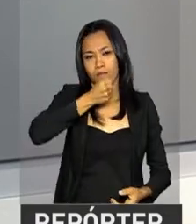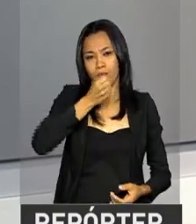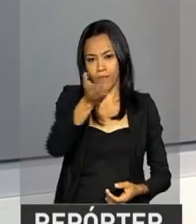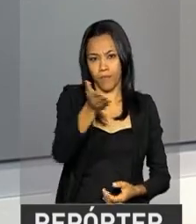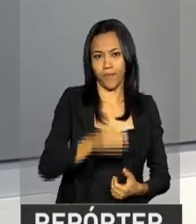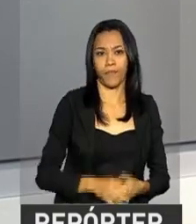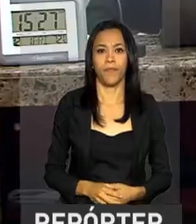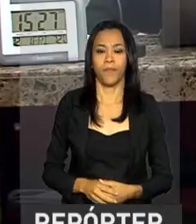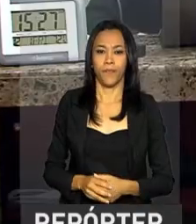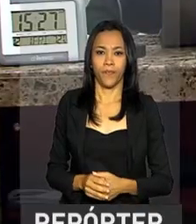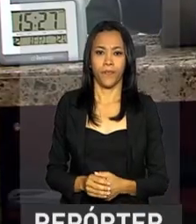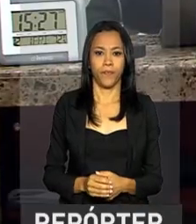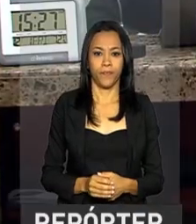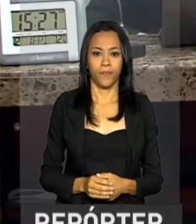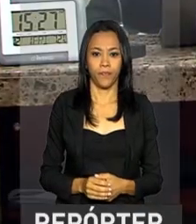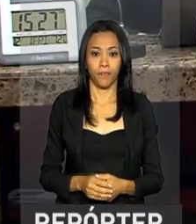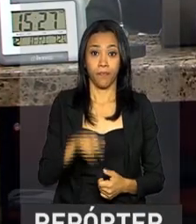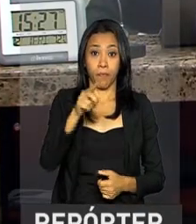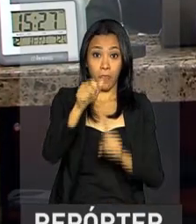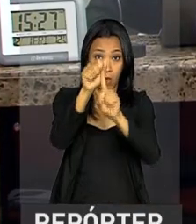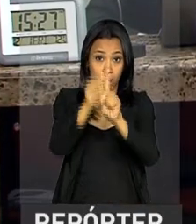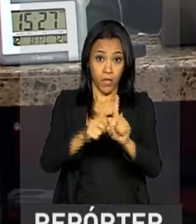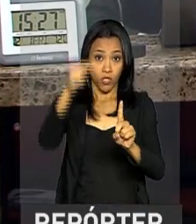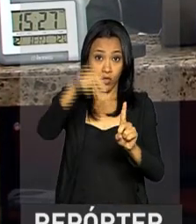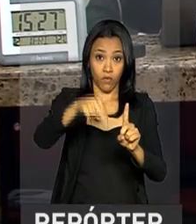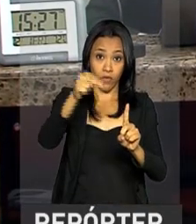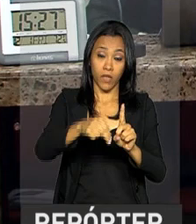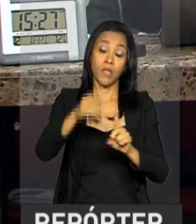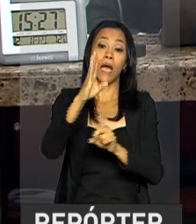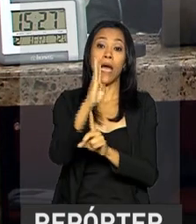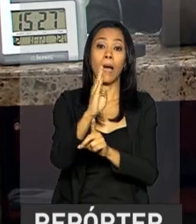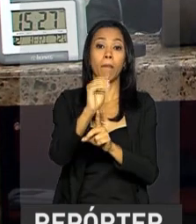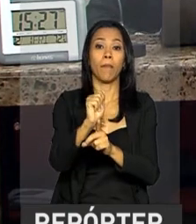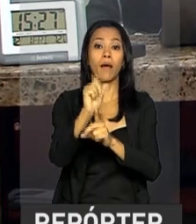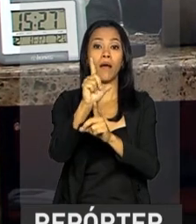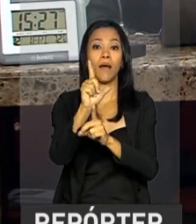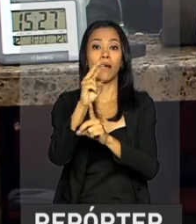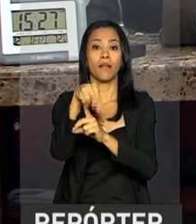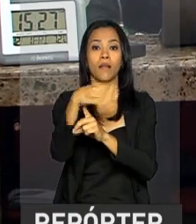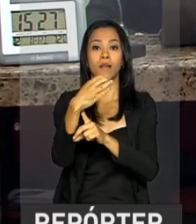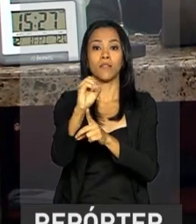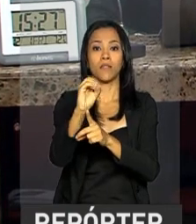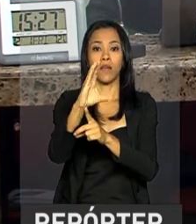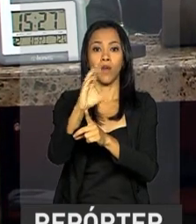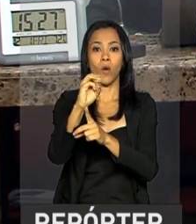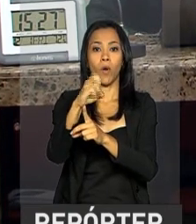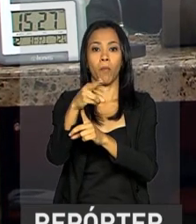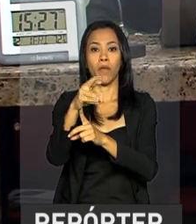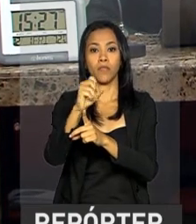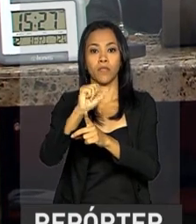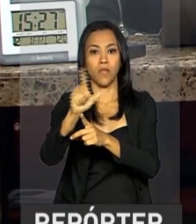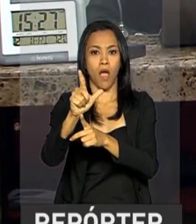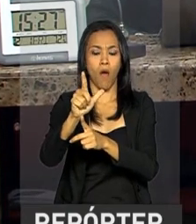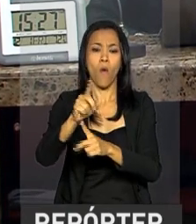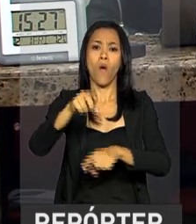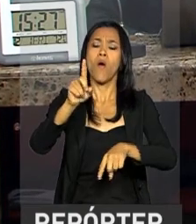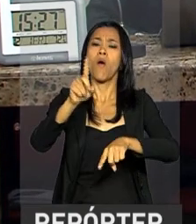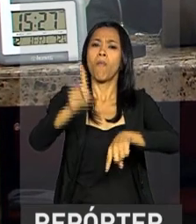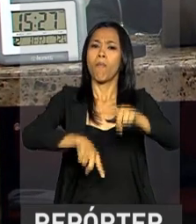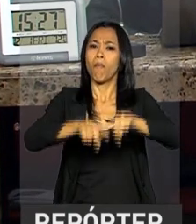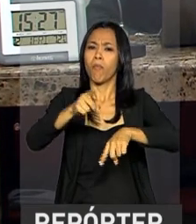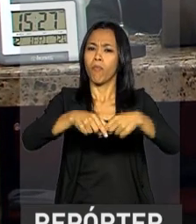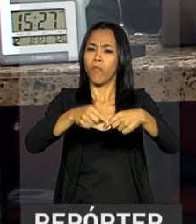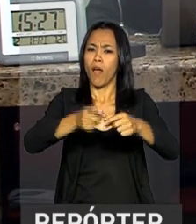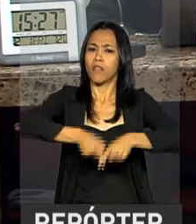Mundim. Em novembro, a balança comercial brasileira registrou superávit, ou seja, as exportações